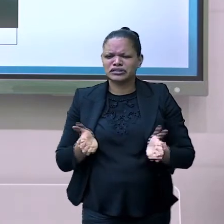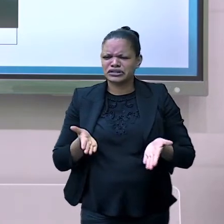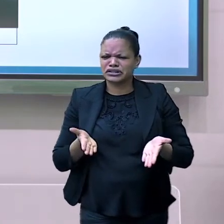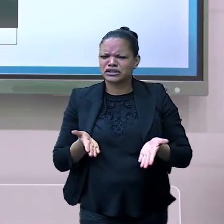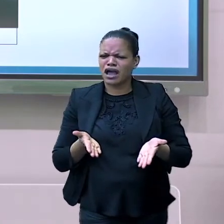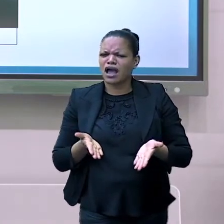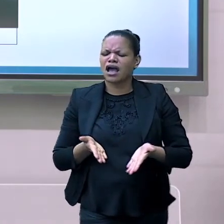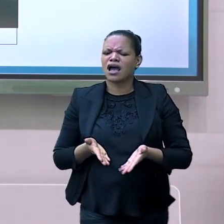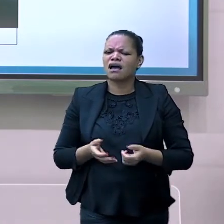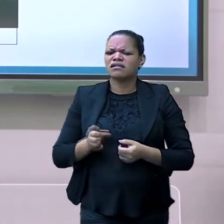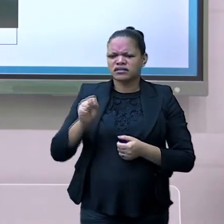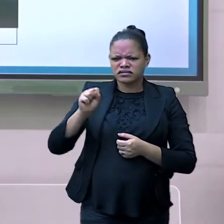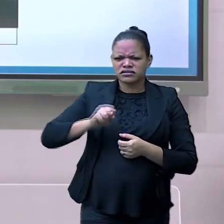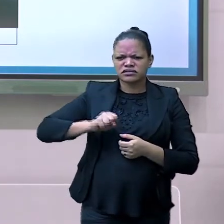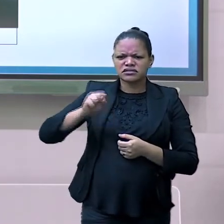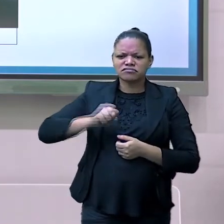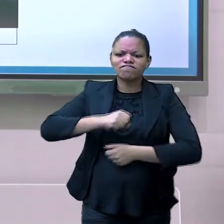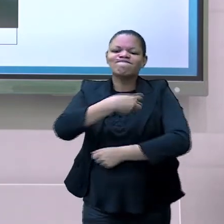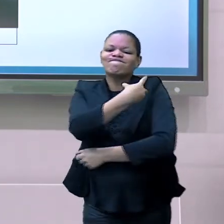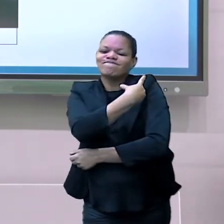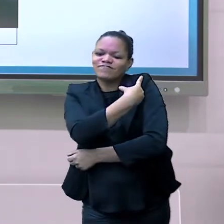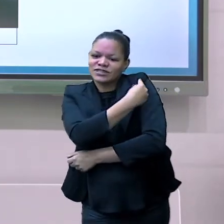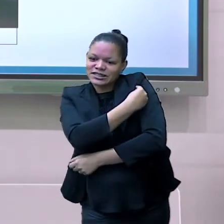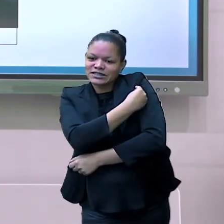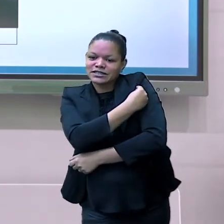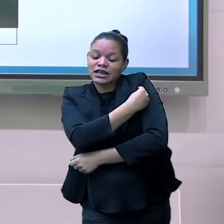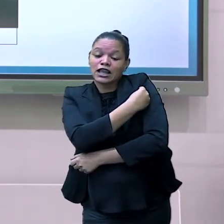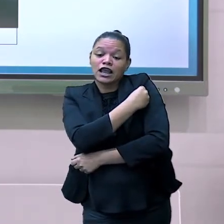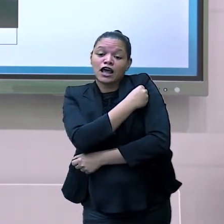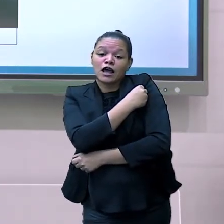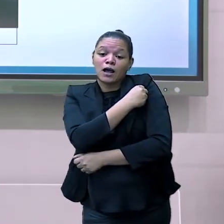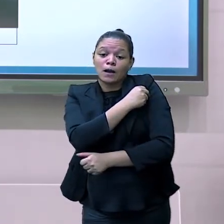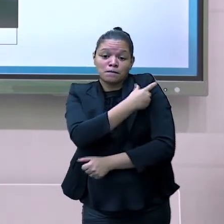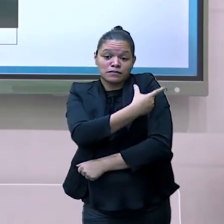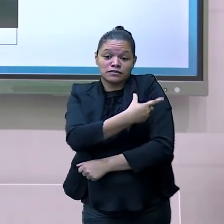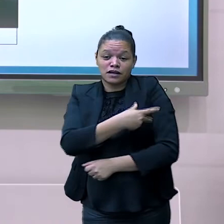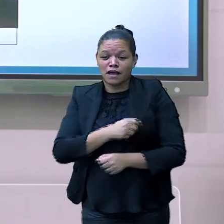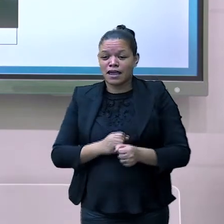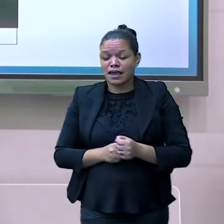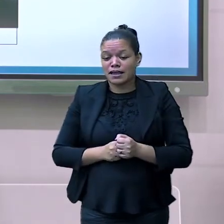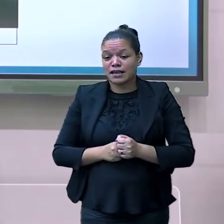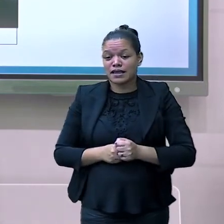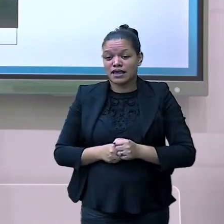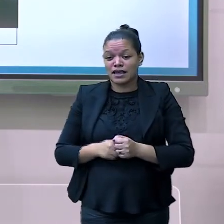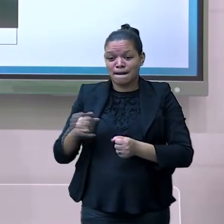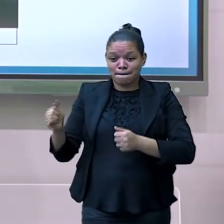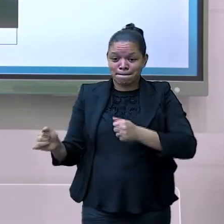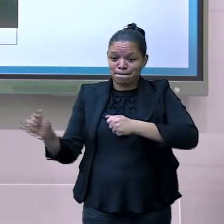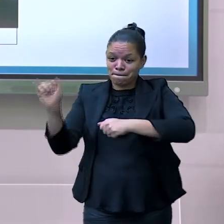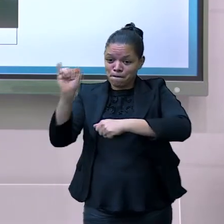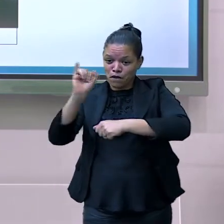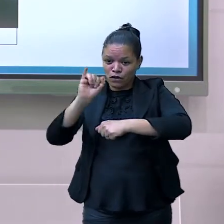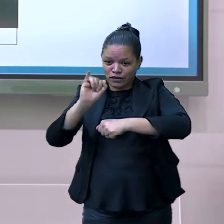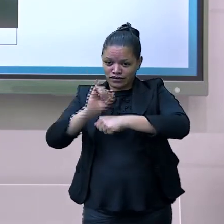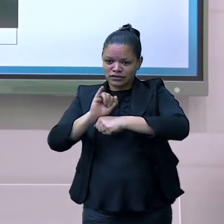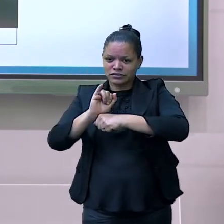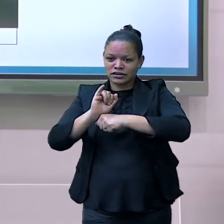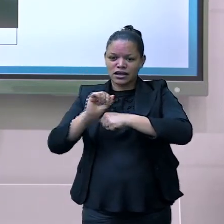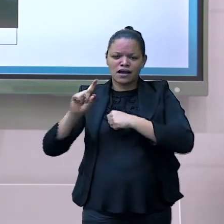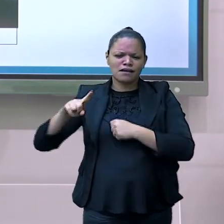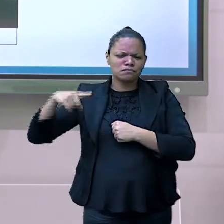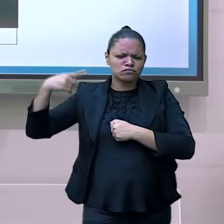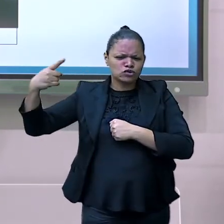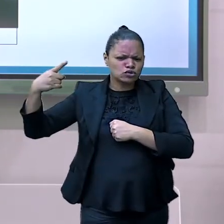de outros institutos de países de fora. Ou seja, o país ainda importa, né,